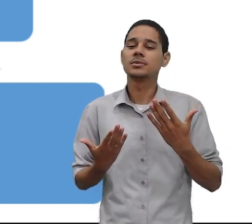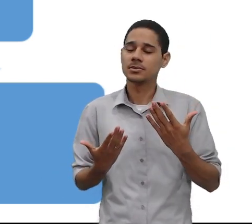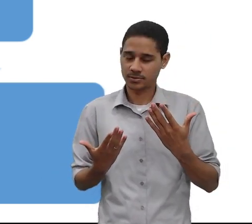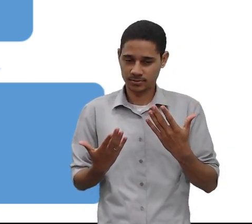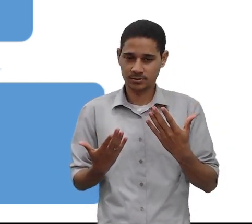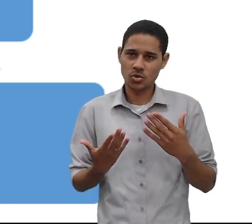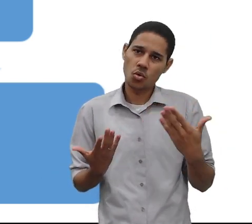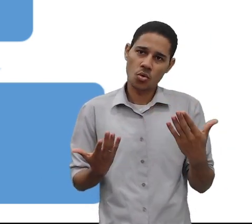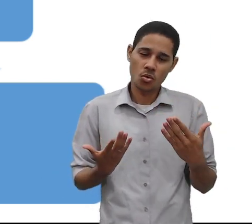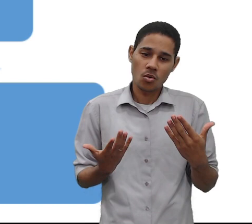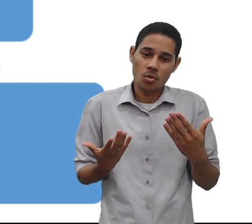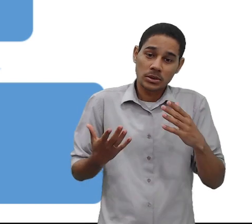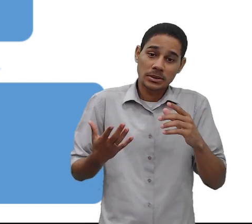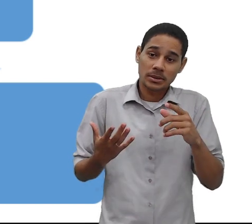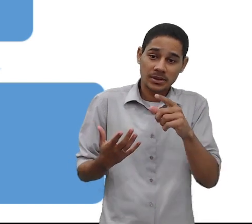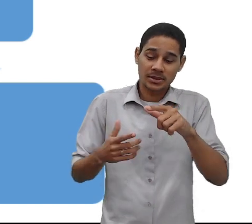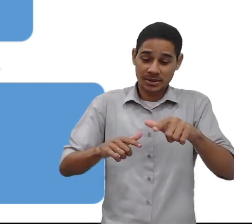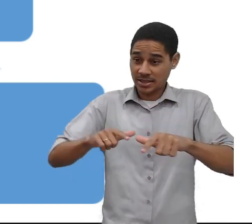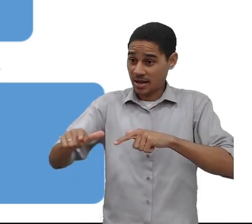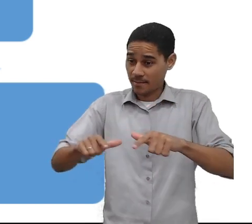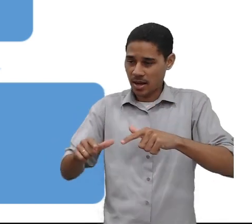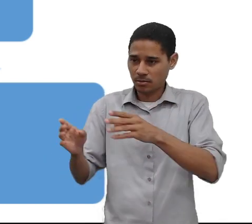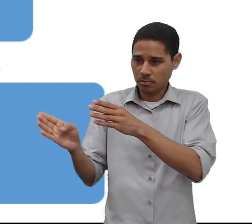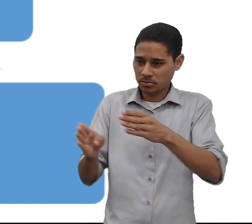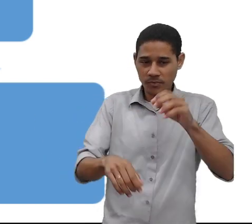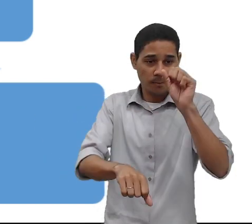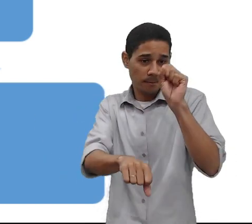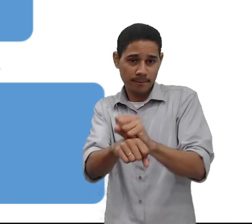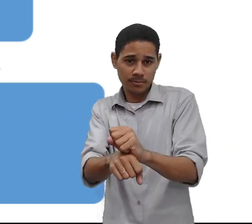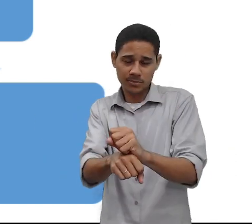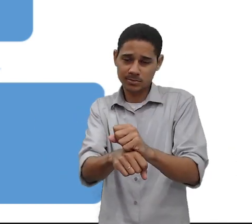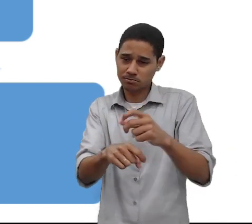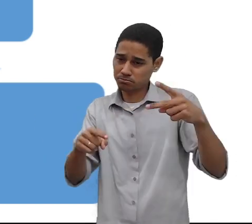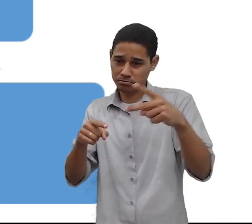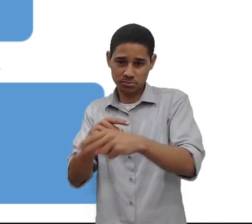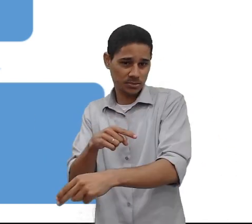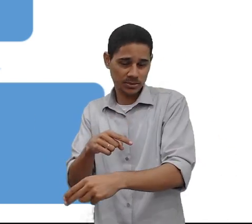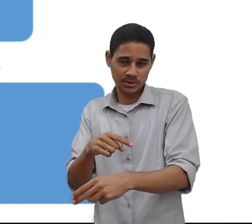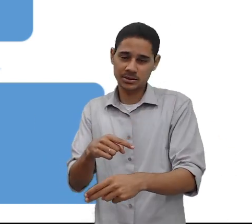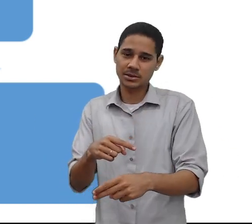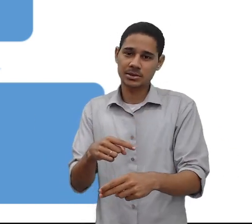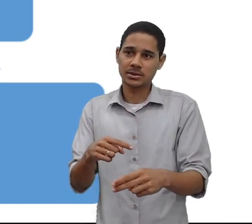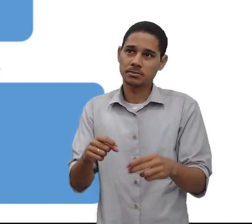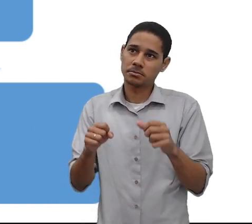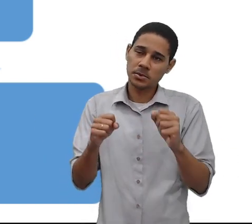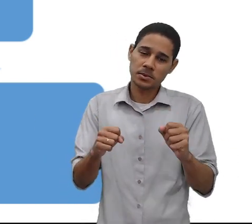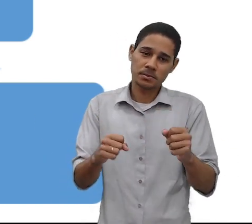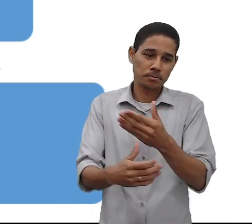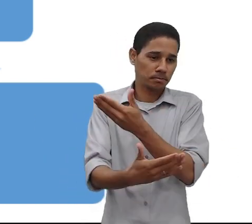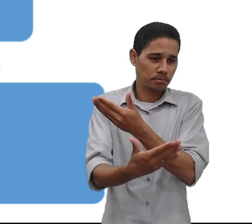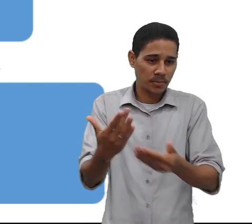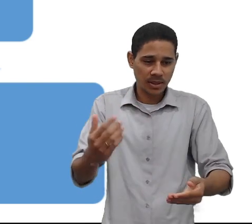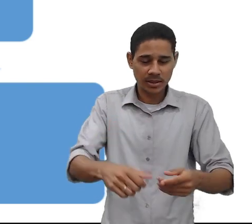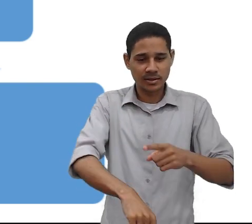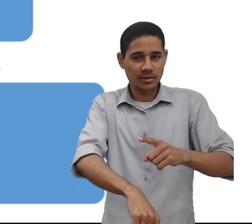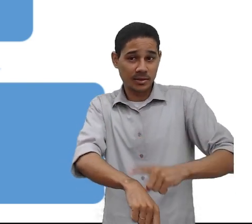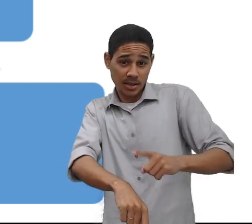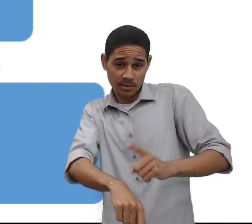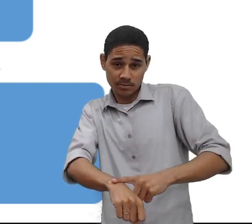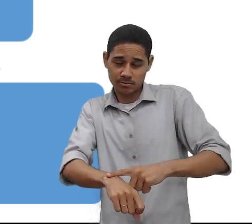ou interfere no processo normal de uma atividade, ocasionando perda de tempo